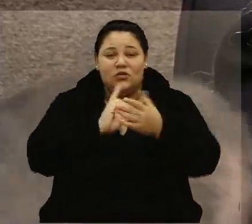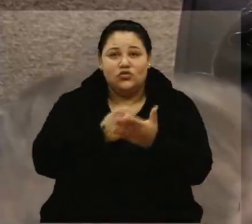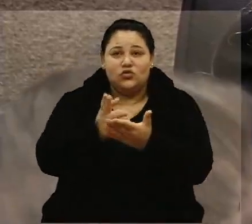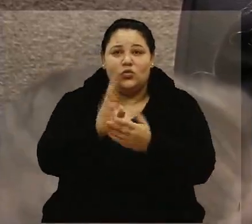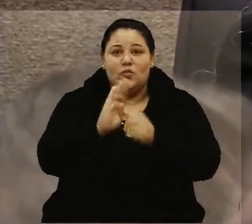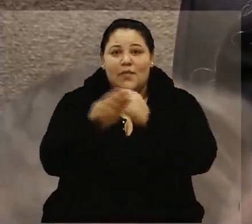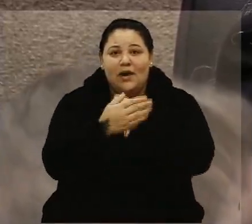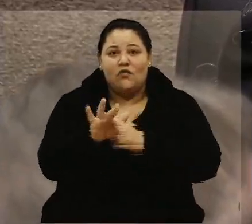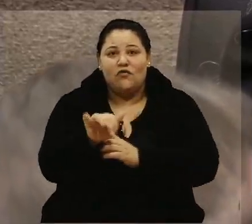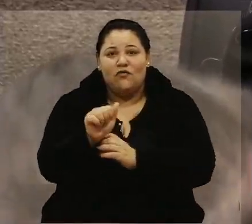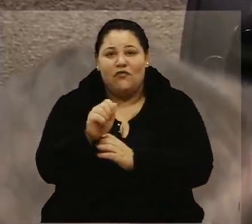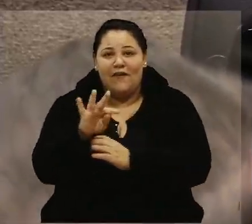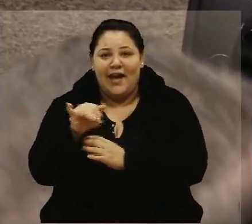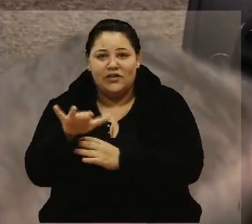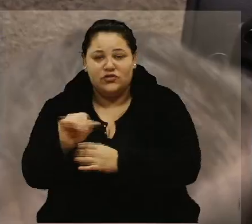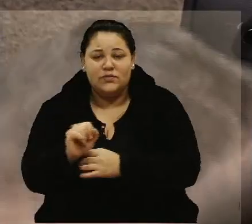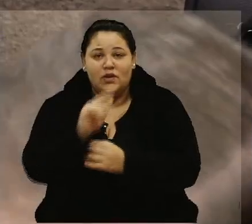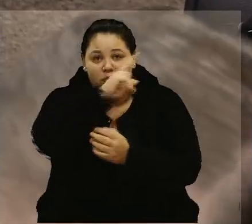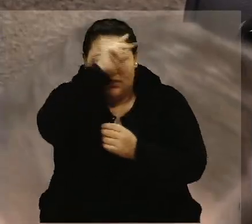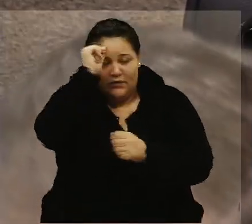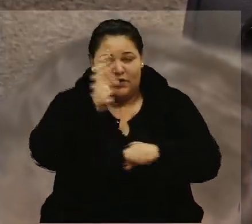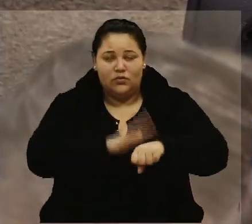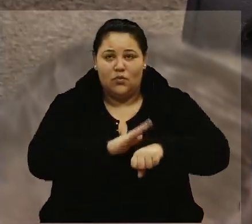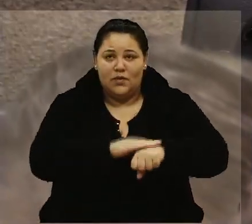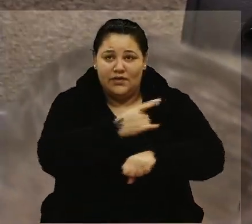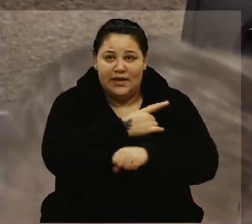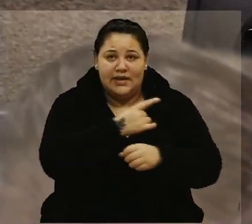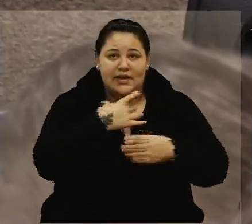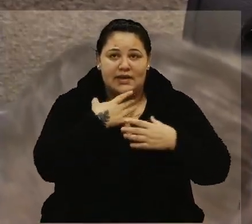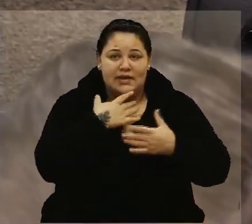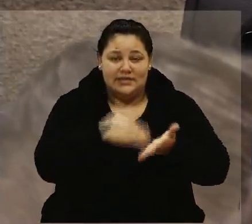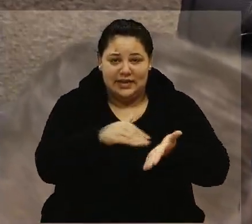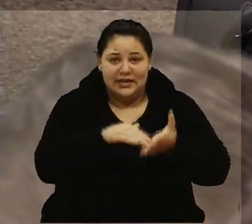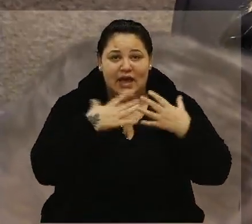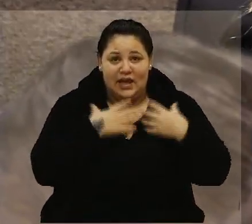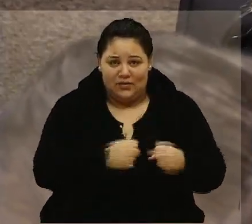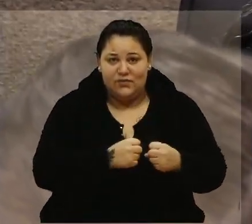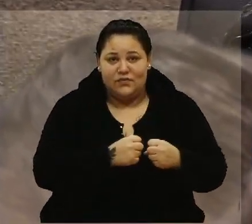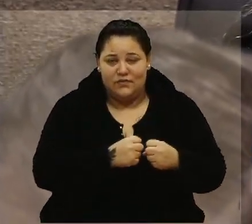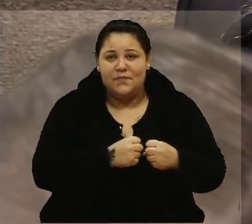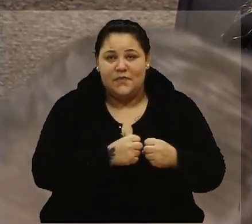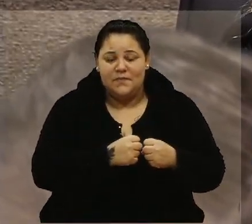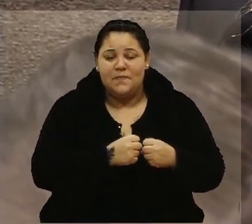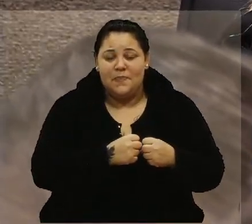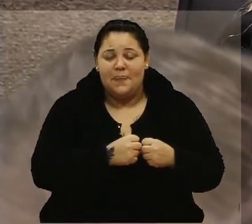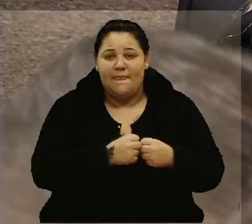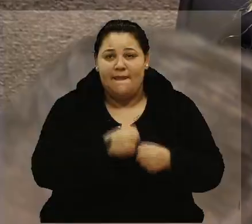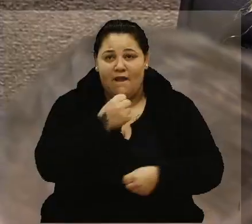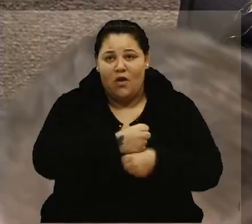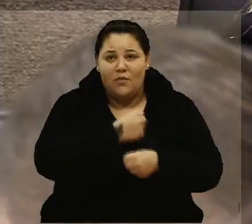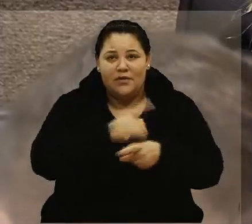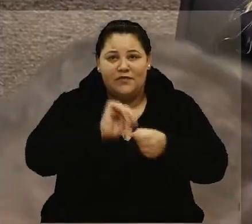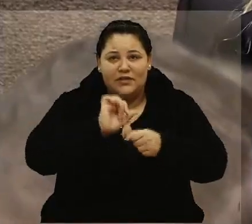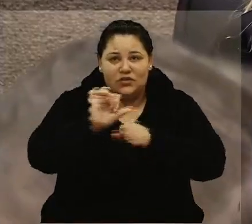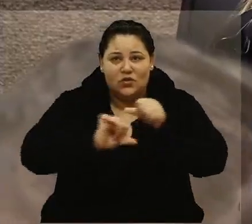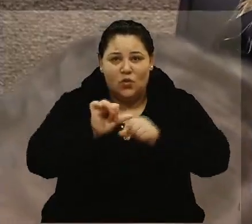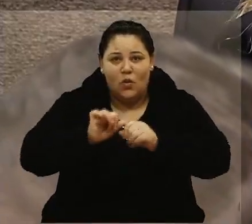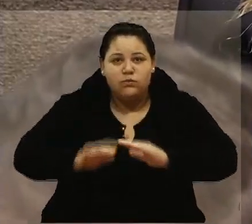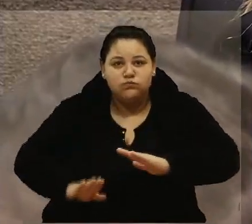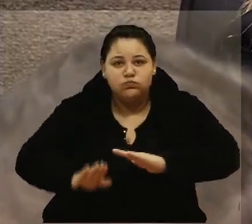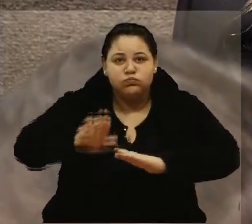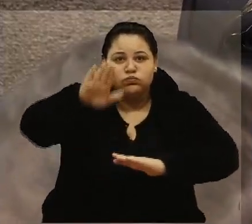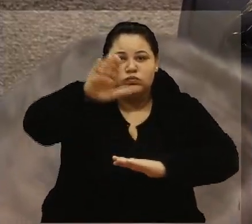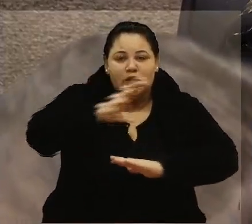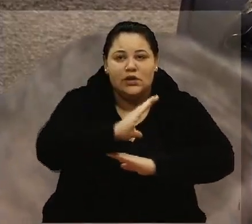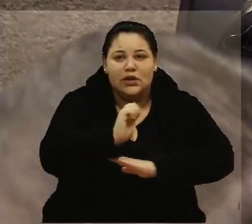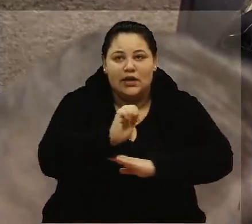Fátima, onde o prefeito, quando era secretário de obras, fez a canalização, trocou toda a tubulação da Caetano Melo Filho até a